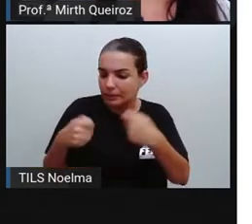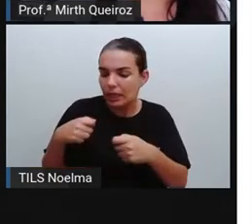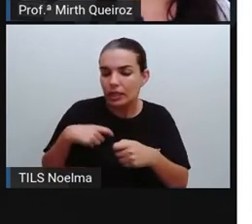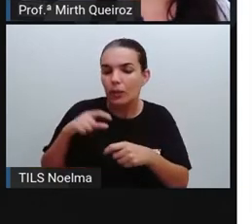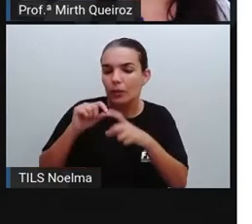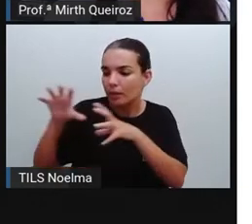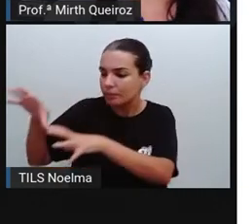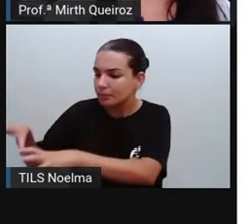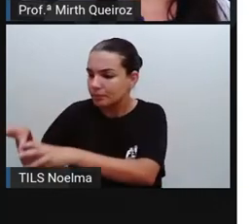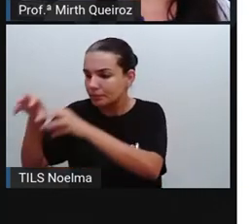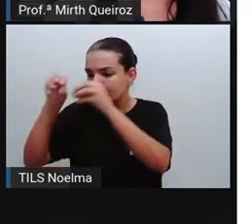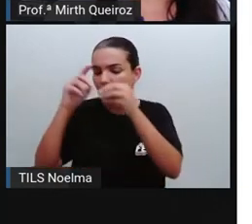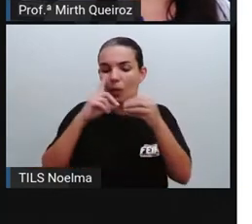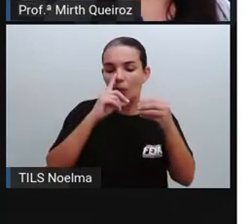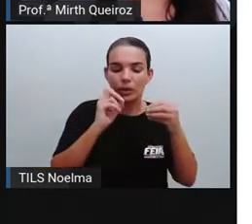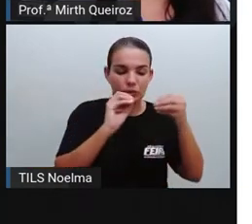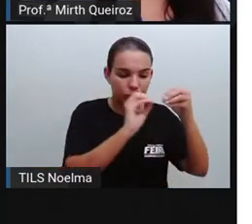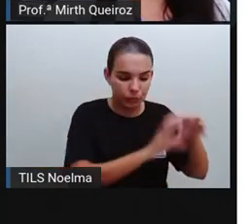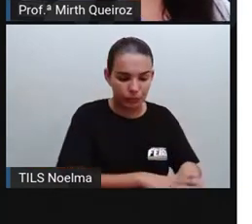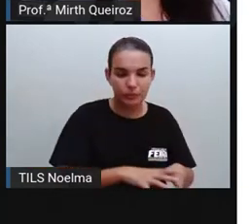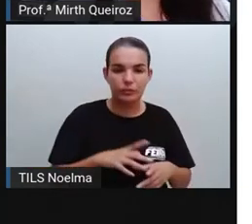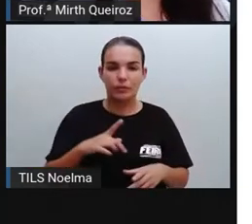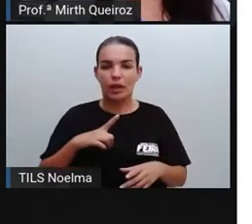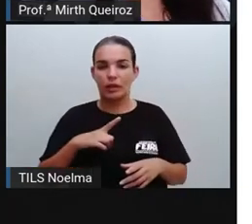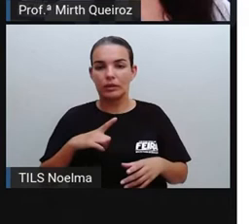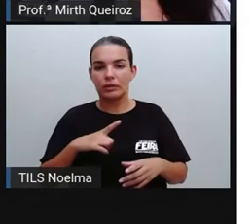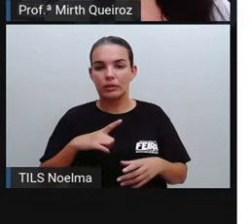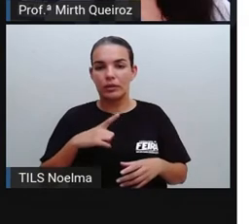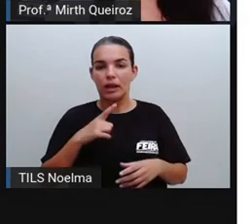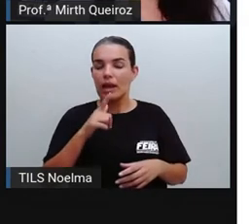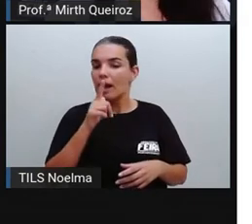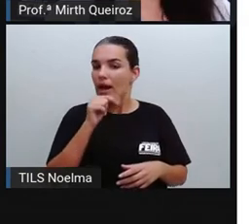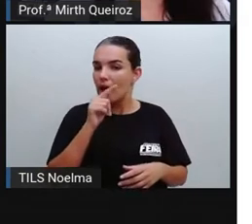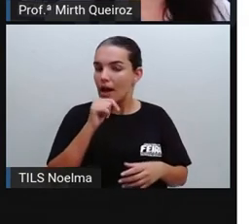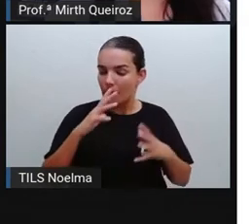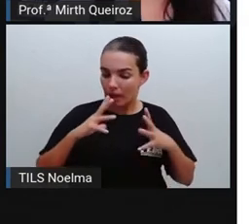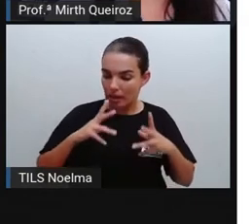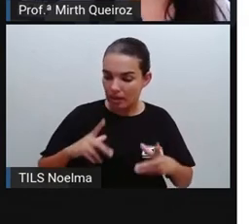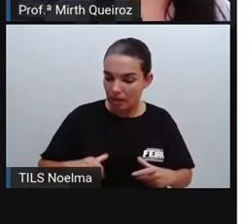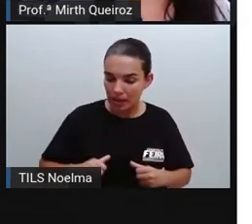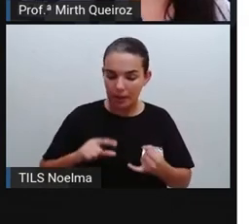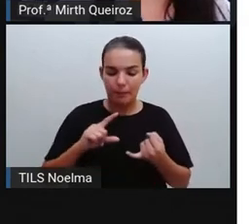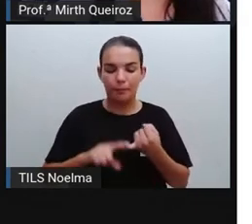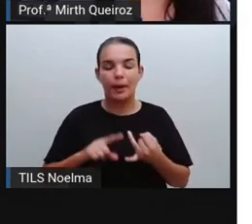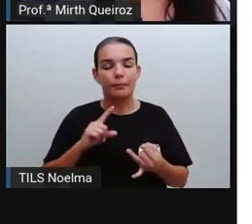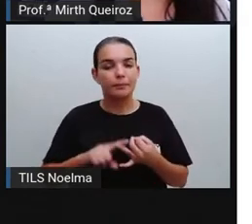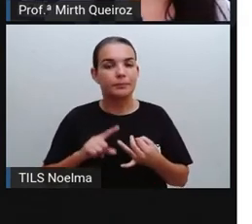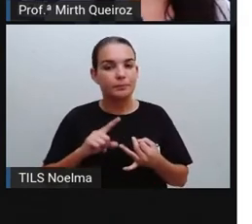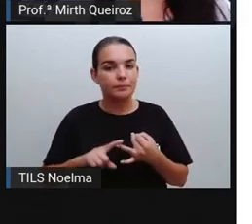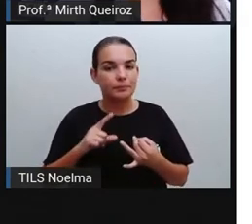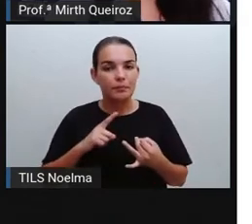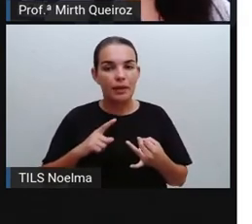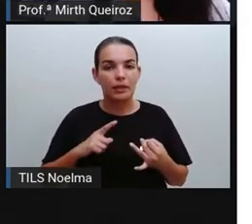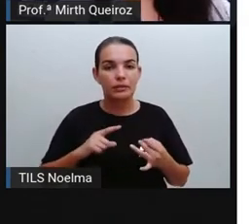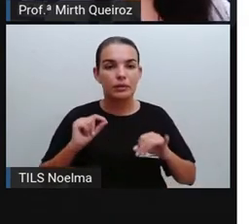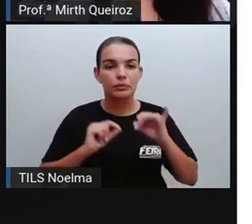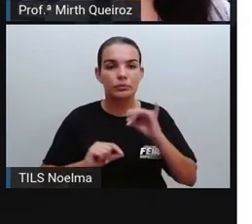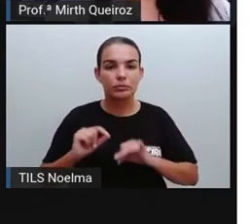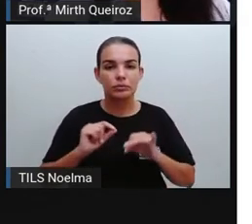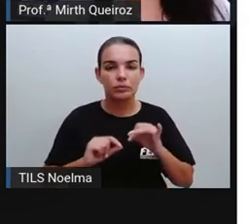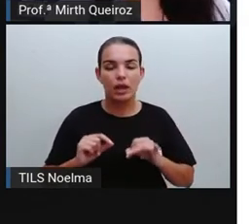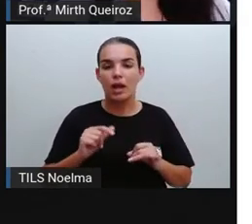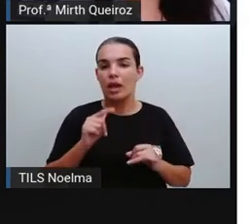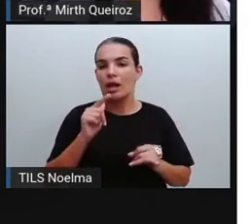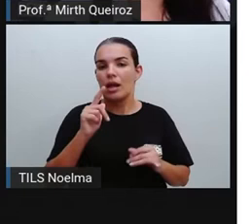lixo, nós temos que ter o abastecimento, o tratamento da água, né? Nós temos que ter o tratamento da rede